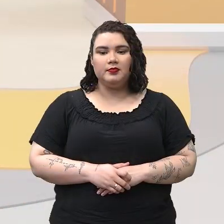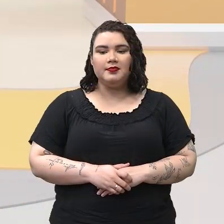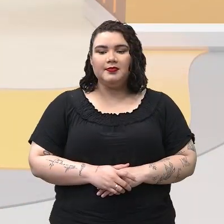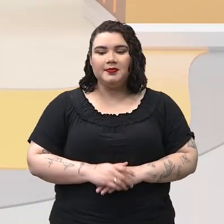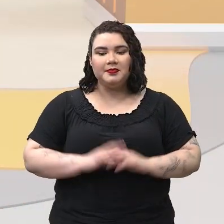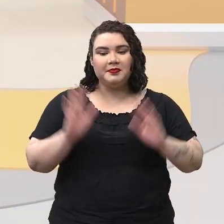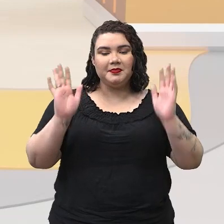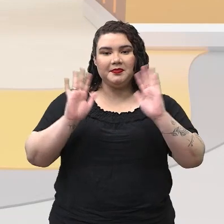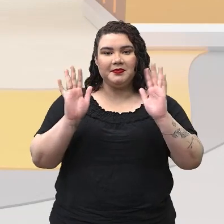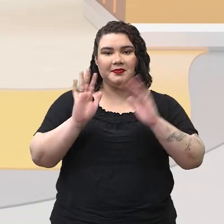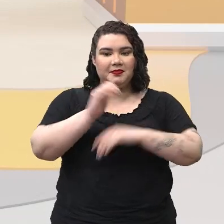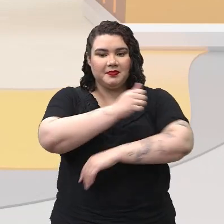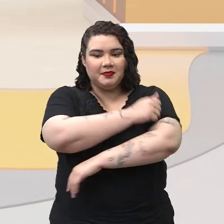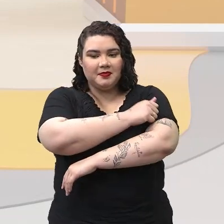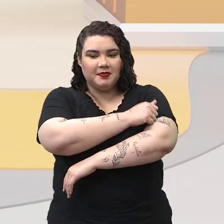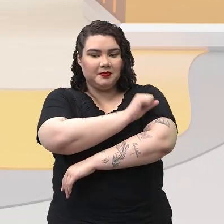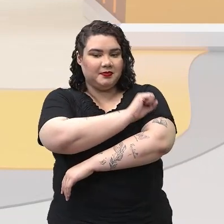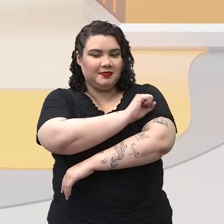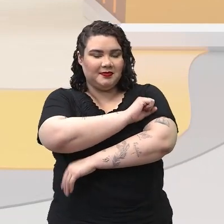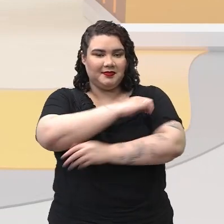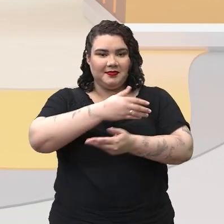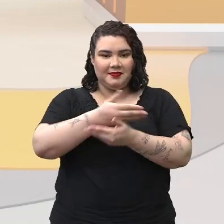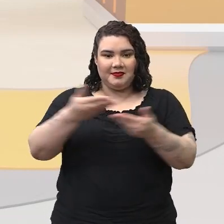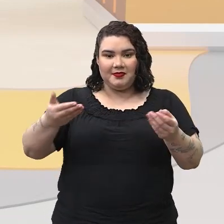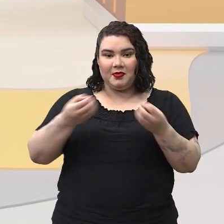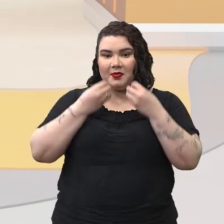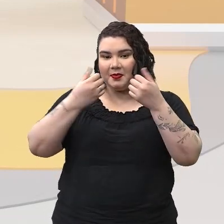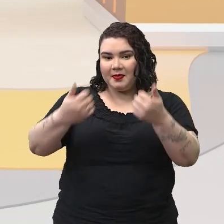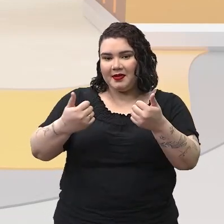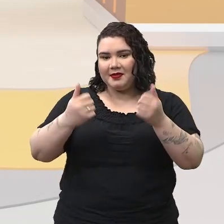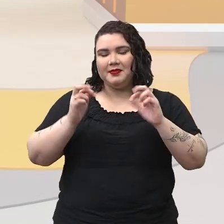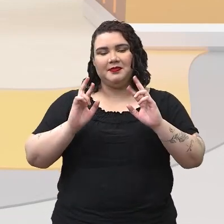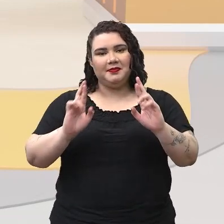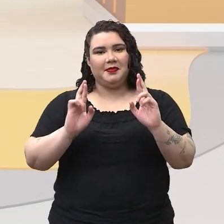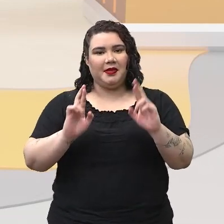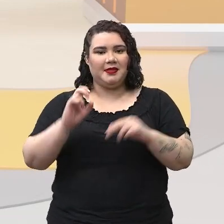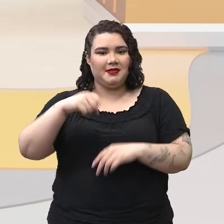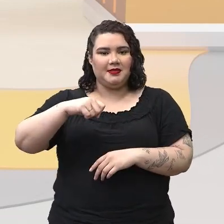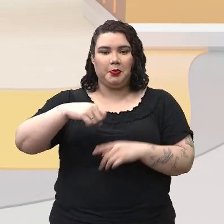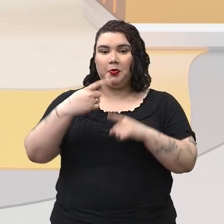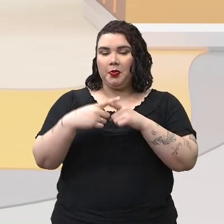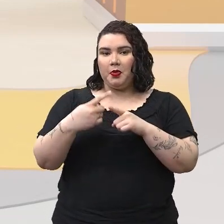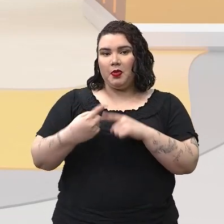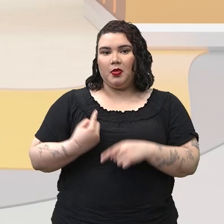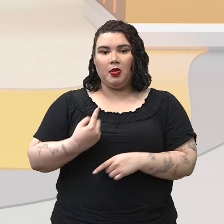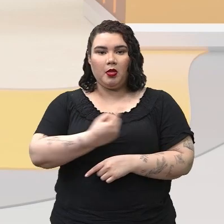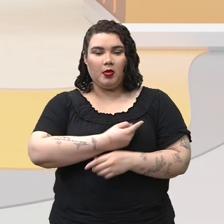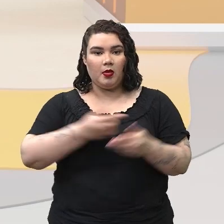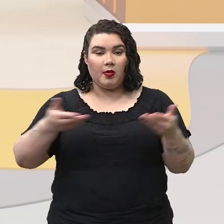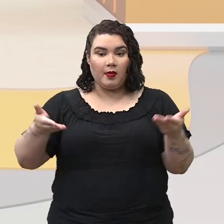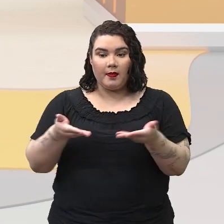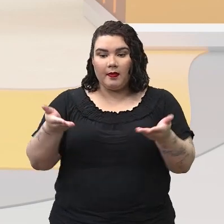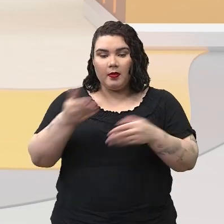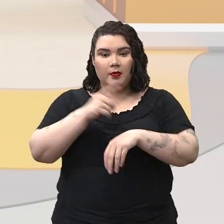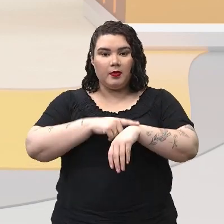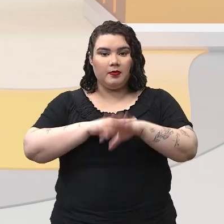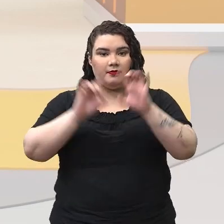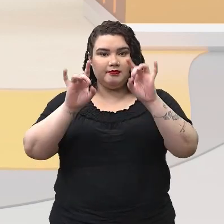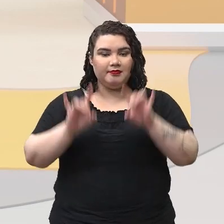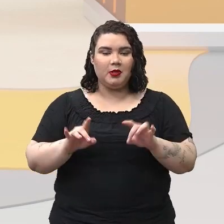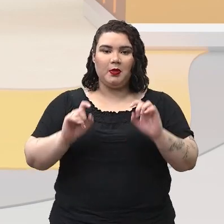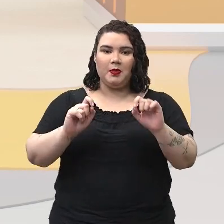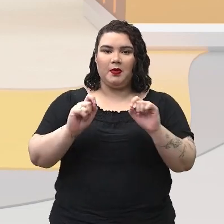E aí, pessoal do oitavo ano, tudo certo por aí? Espero que sim, hein? Porque nós teremos neste momento a